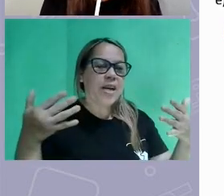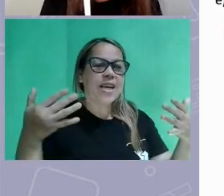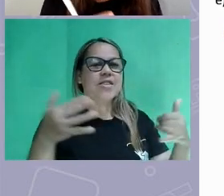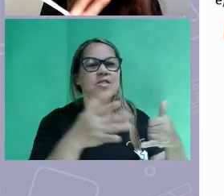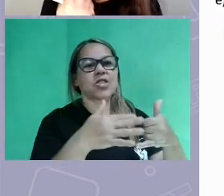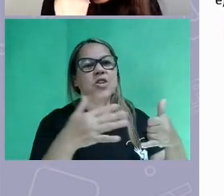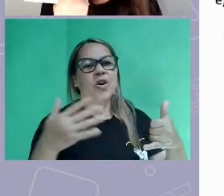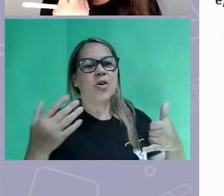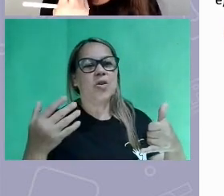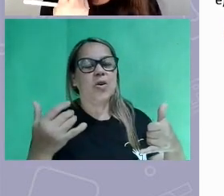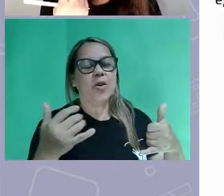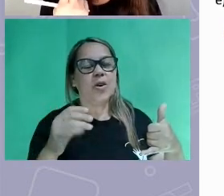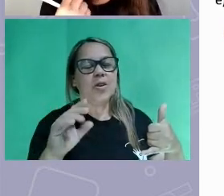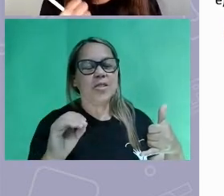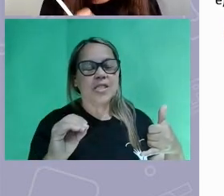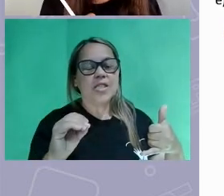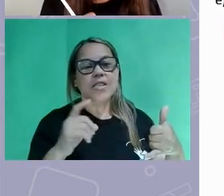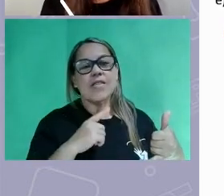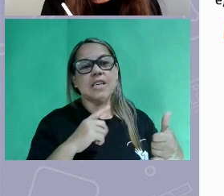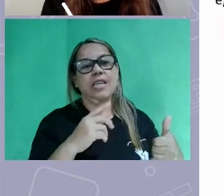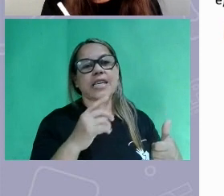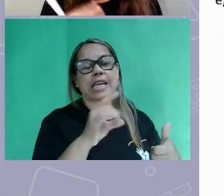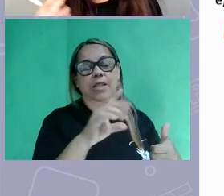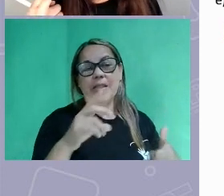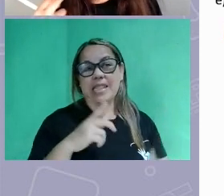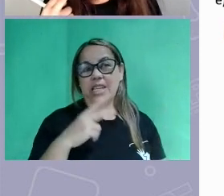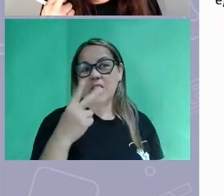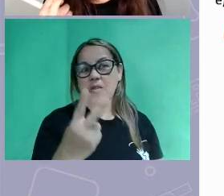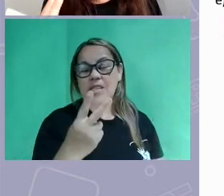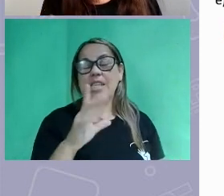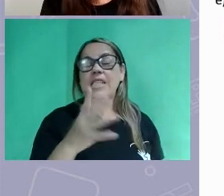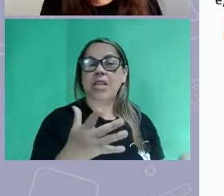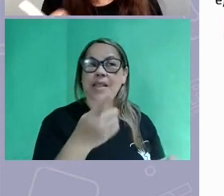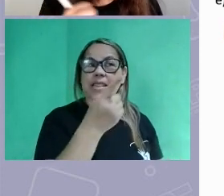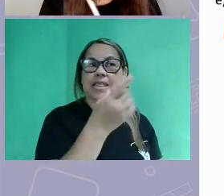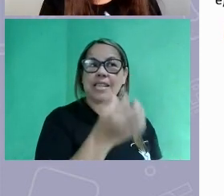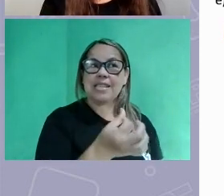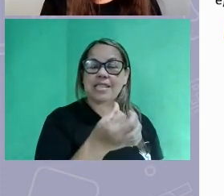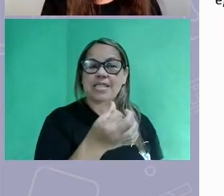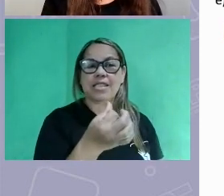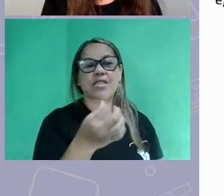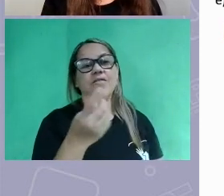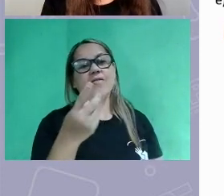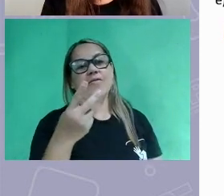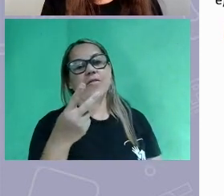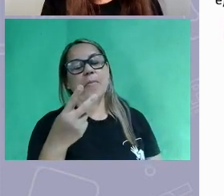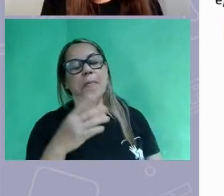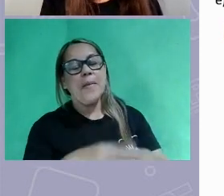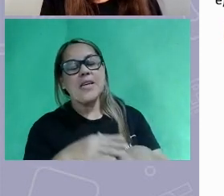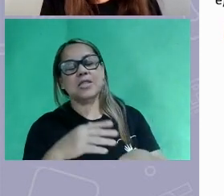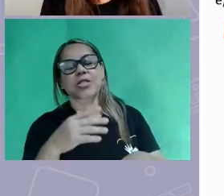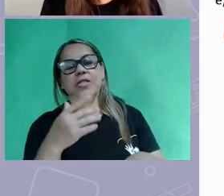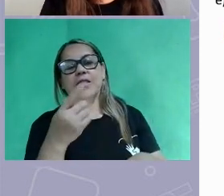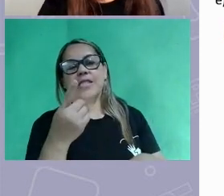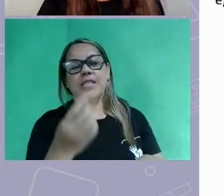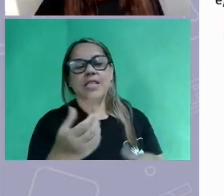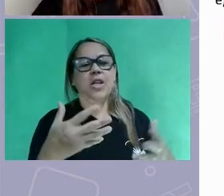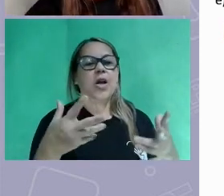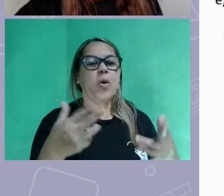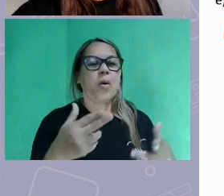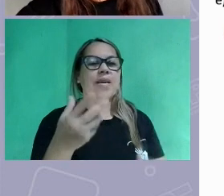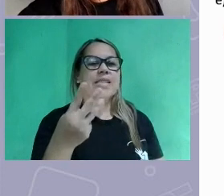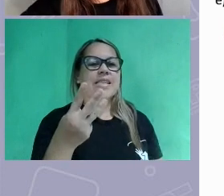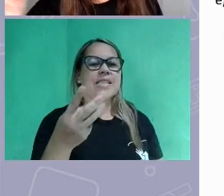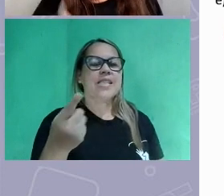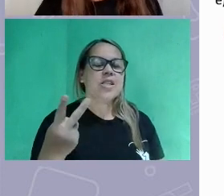a molécula do gás tem 2 oxigênios então seria 16 que multiplica 2 é 32 e 1 mol disso é